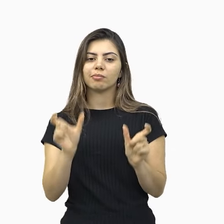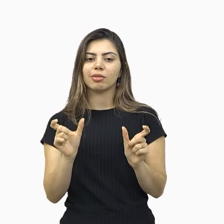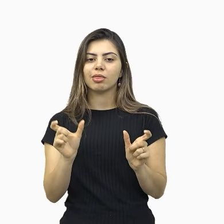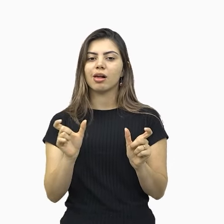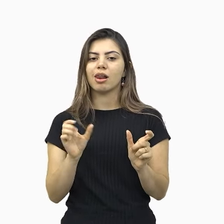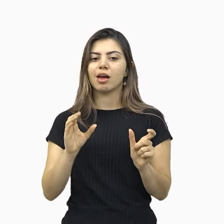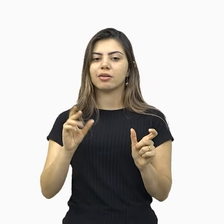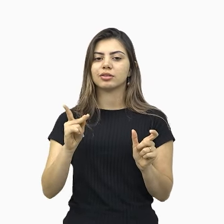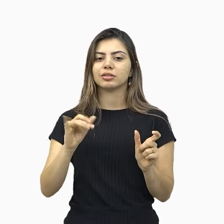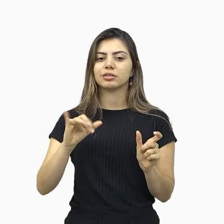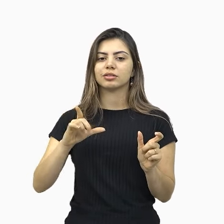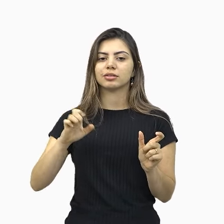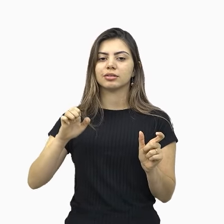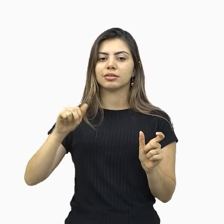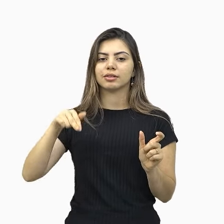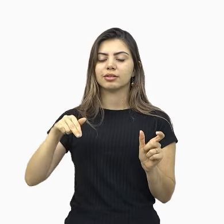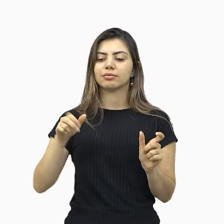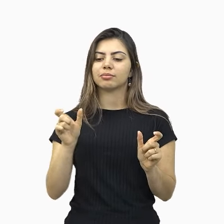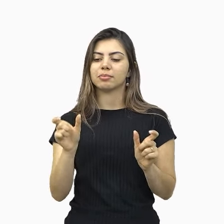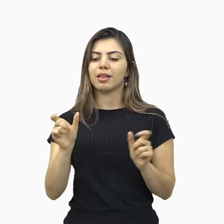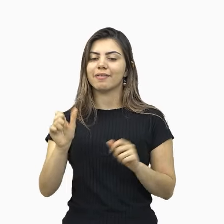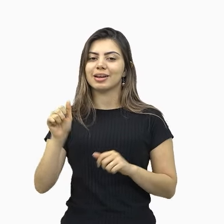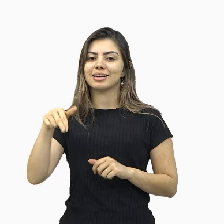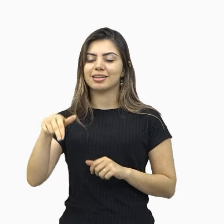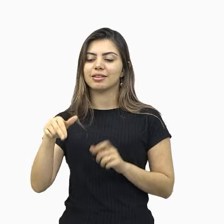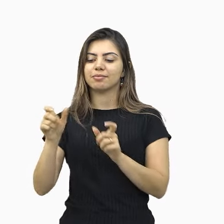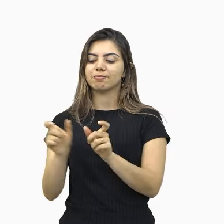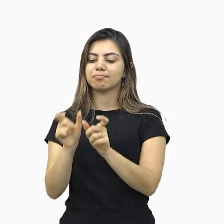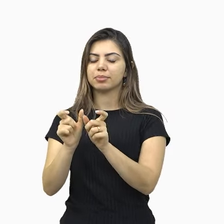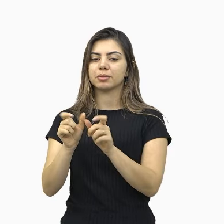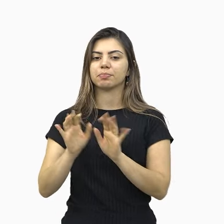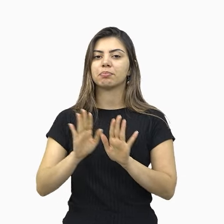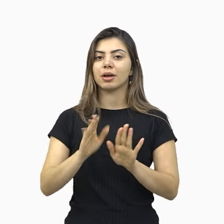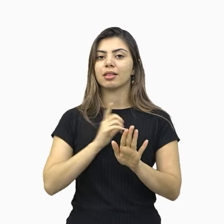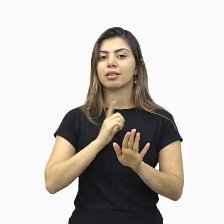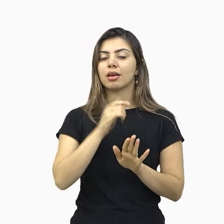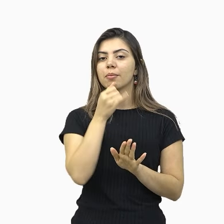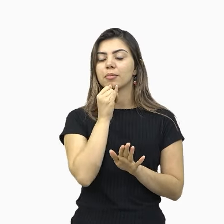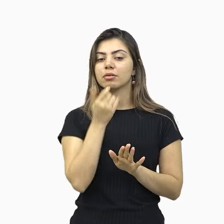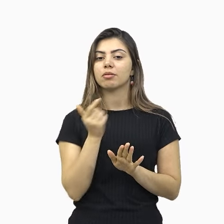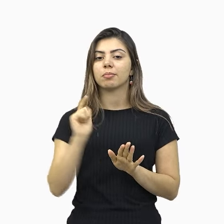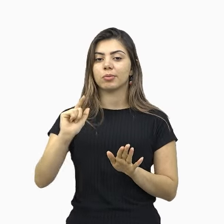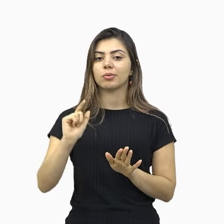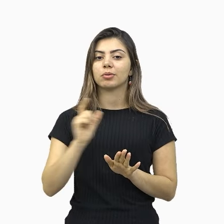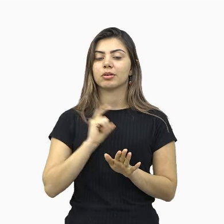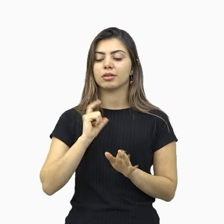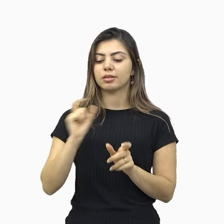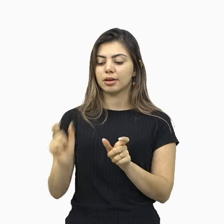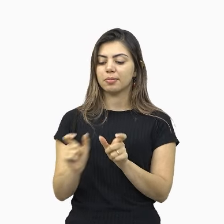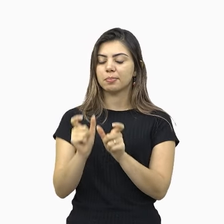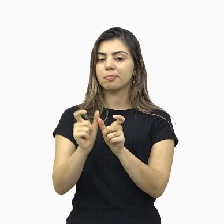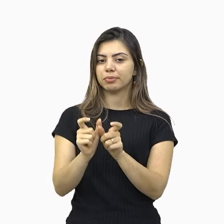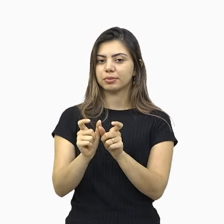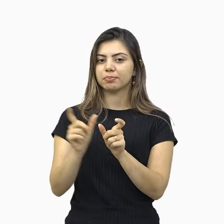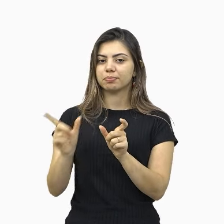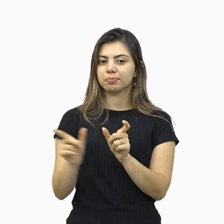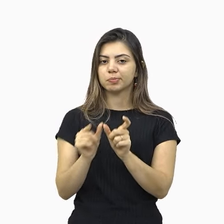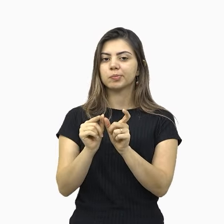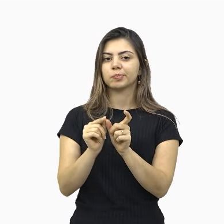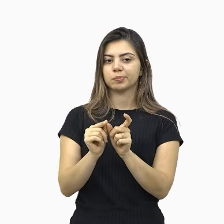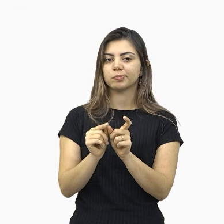Então, Chile, chileno ou chilena. Agora, o outro exemplo de nacionalidade, finalzinho, né? O sufixo